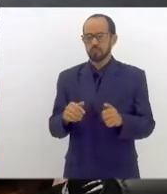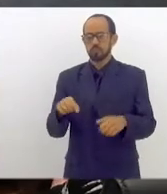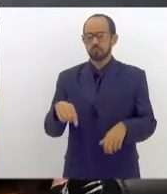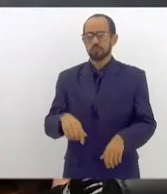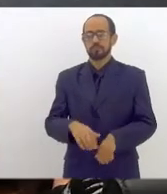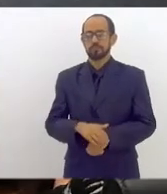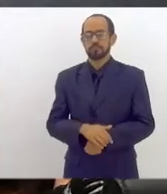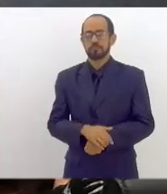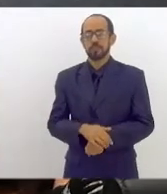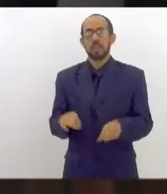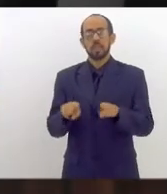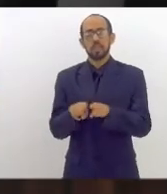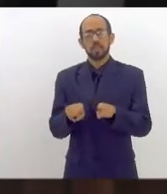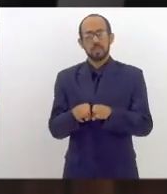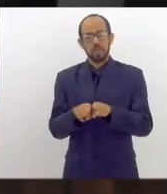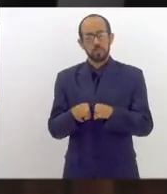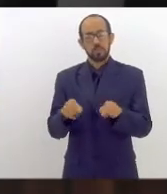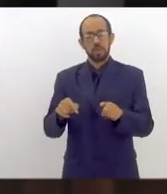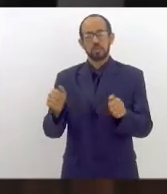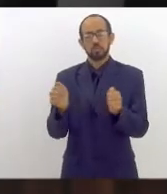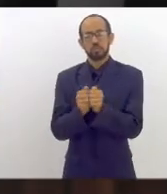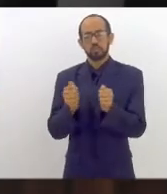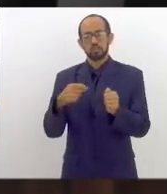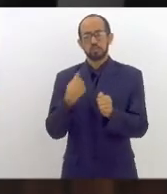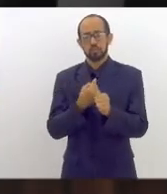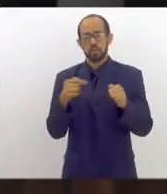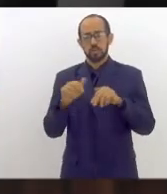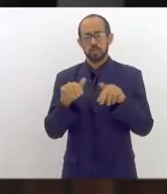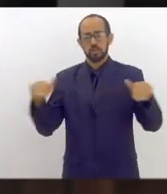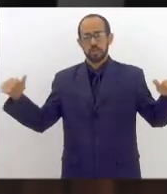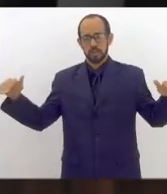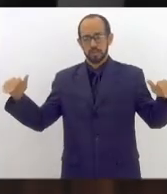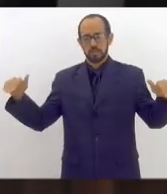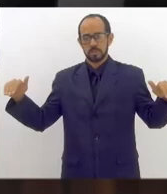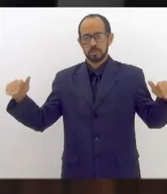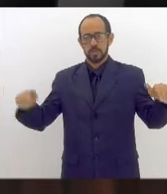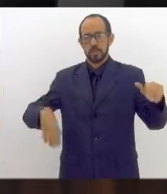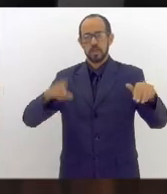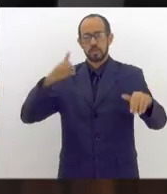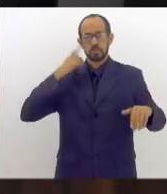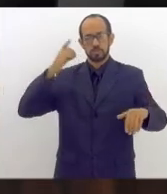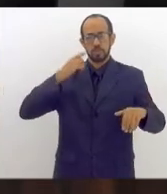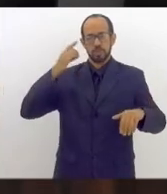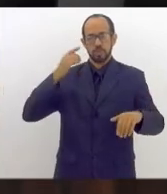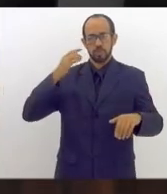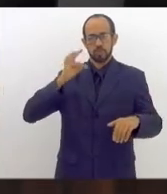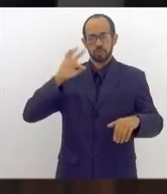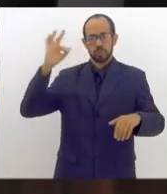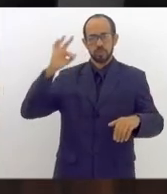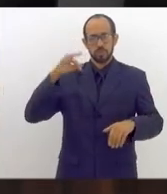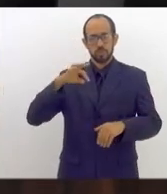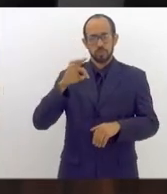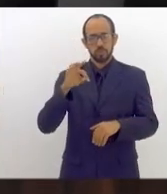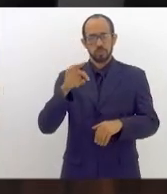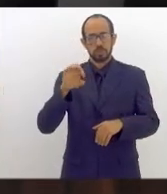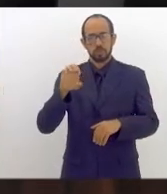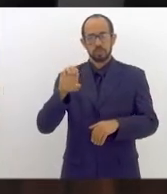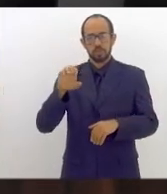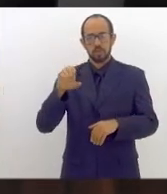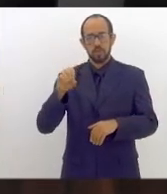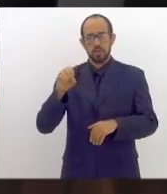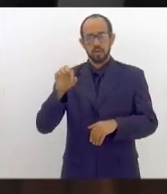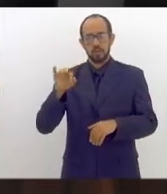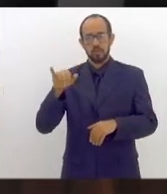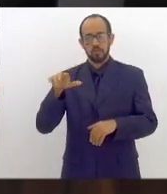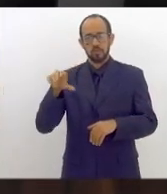convidar também para estar conosco a mesa O desembargador Federal Teófilo Miguel